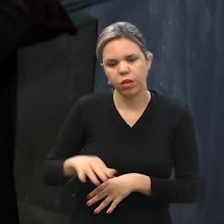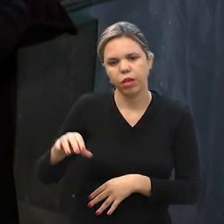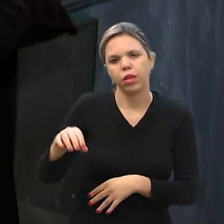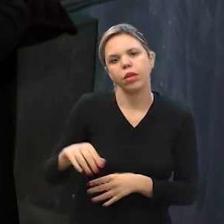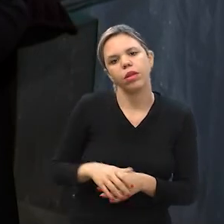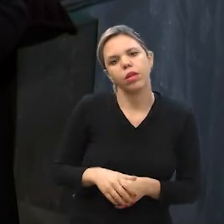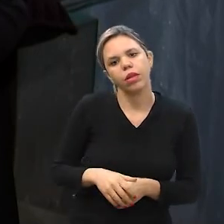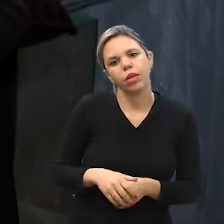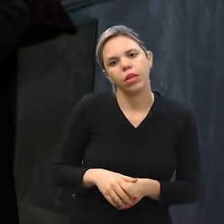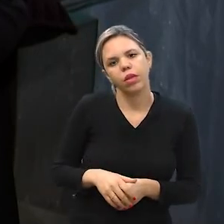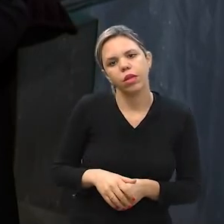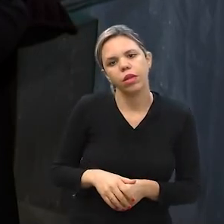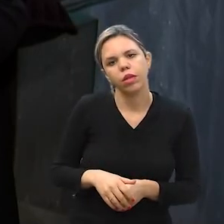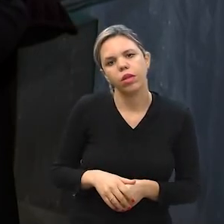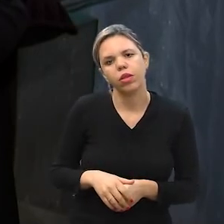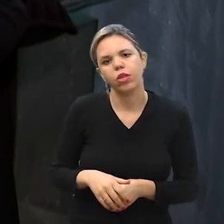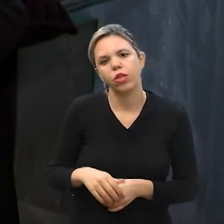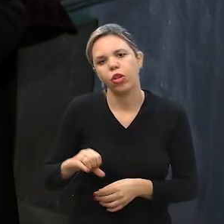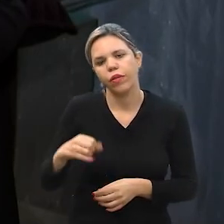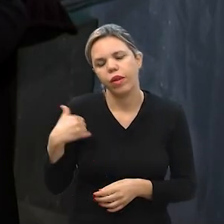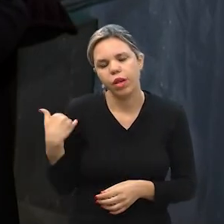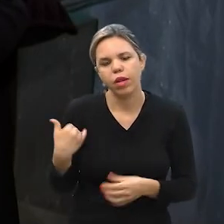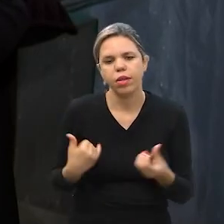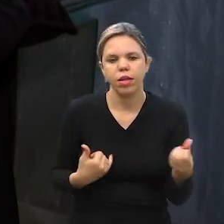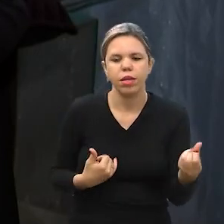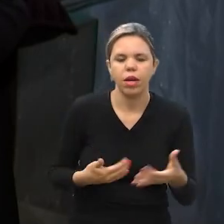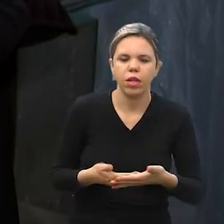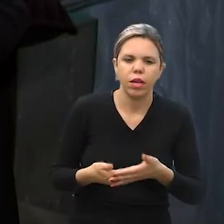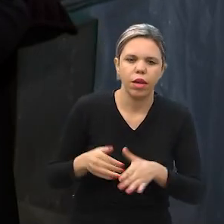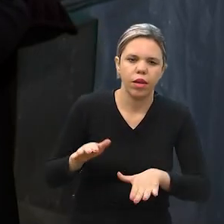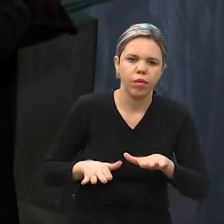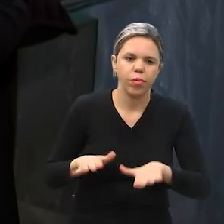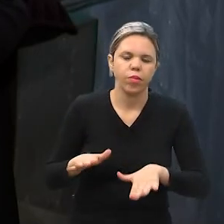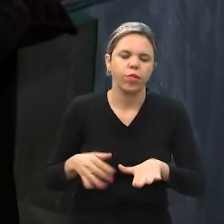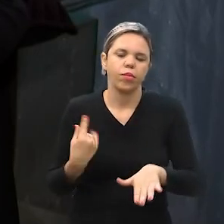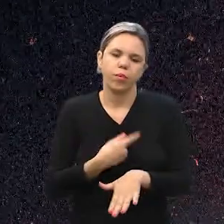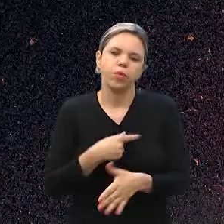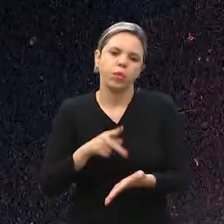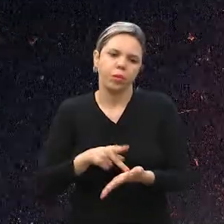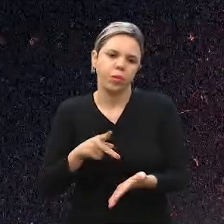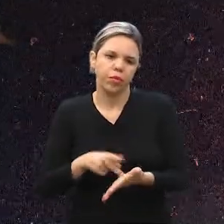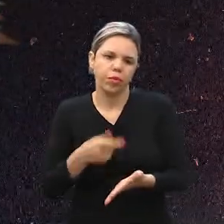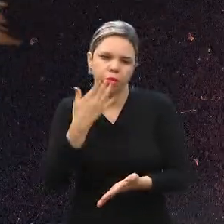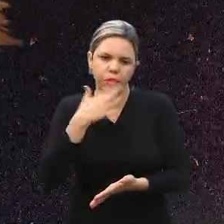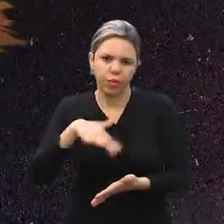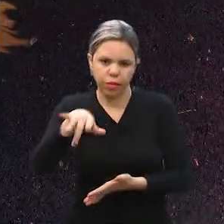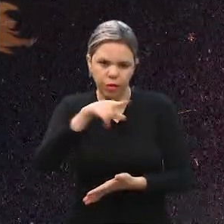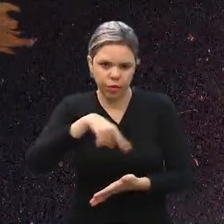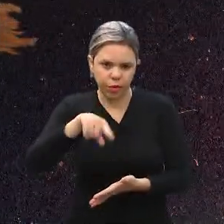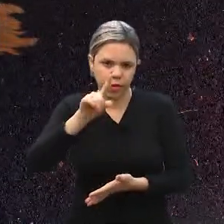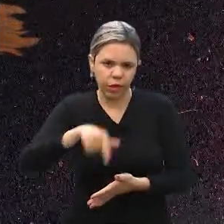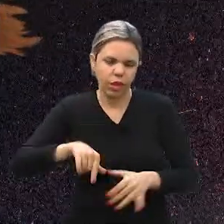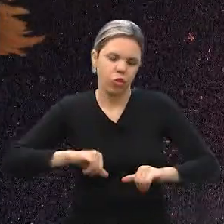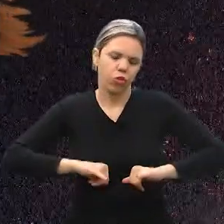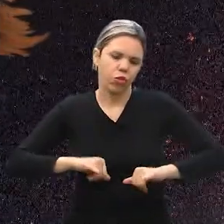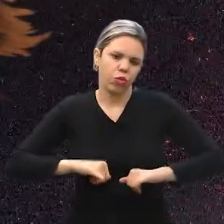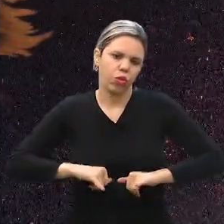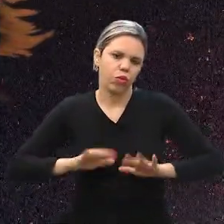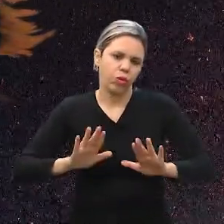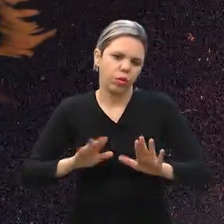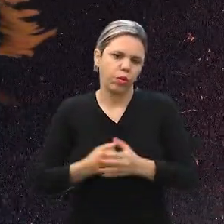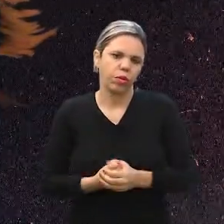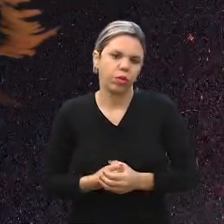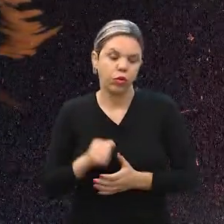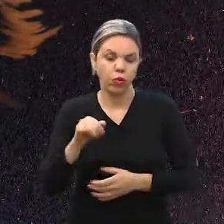anos, às vezes tinha de neném, criança de 6 anos. Então a gente, na verdade, para as crianças era sofrimento, mas